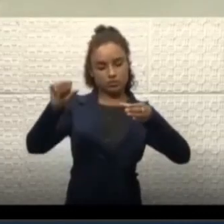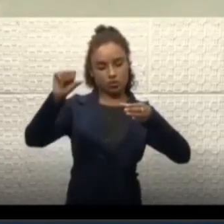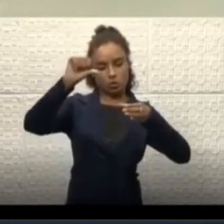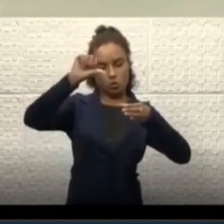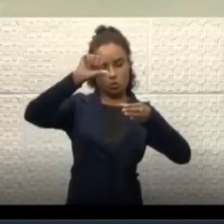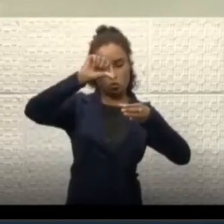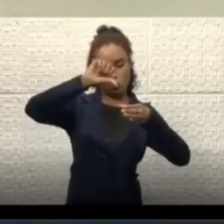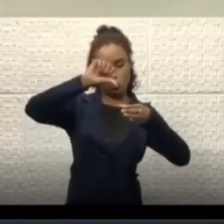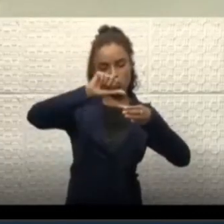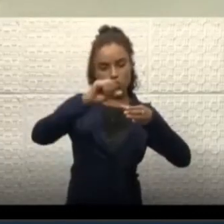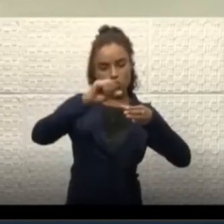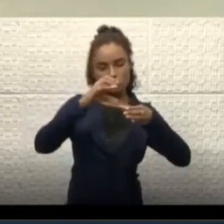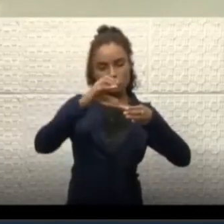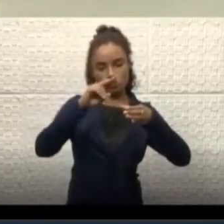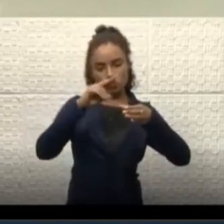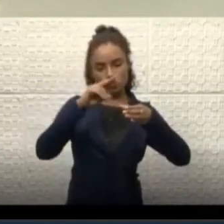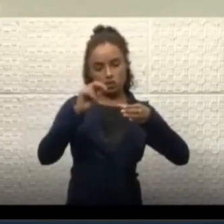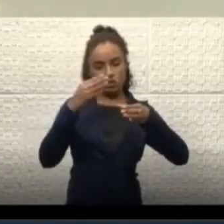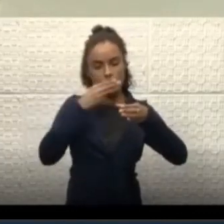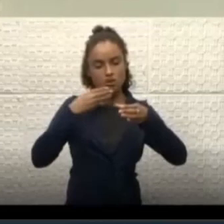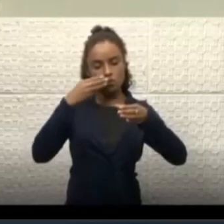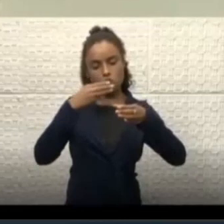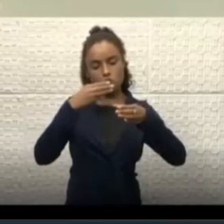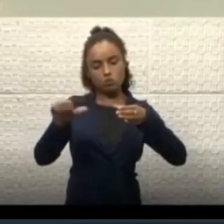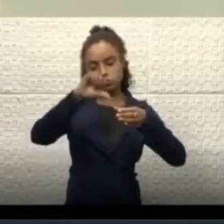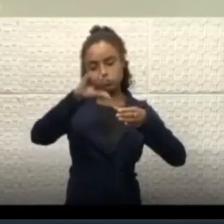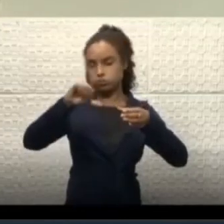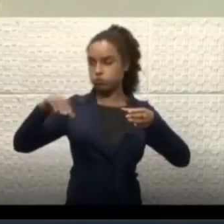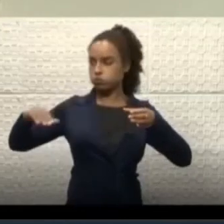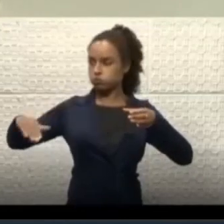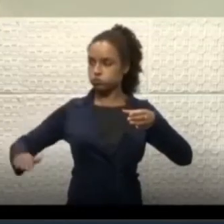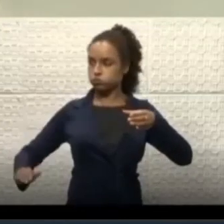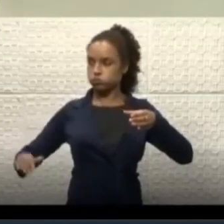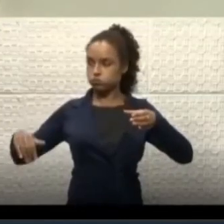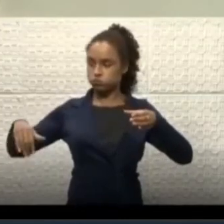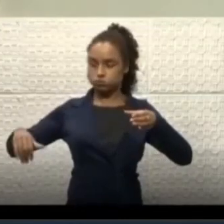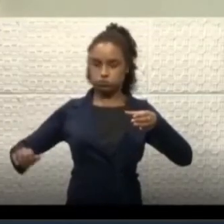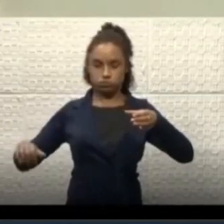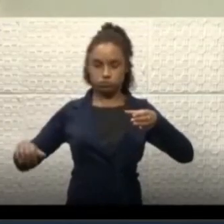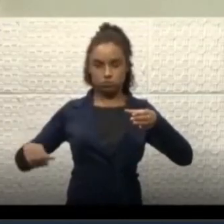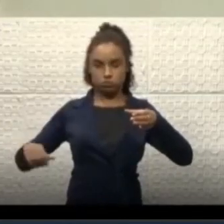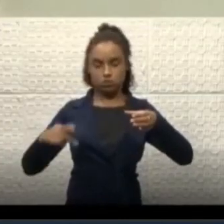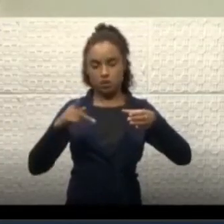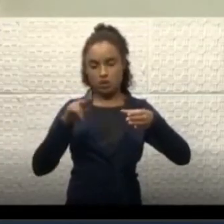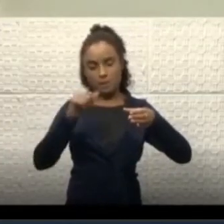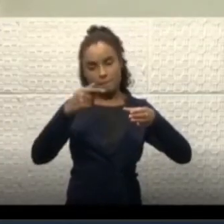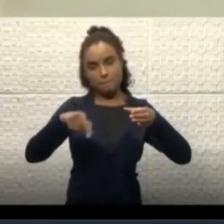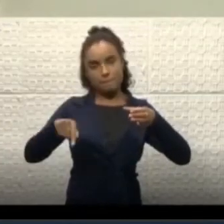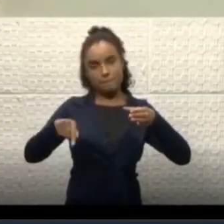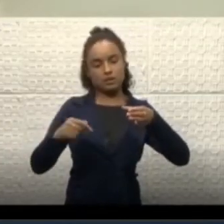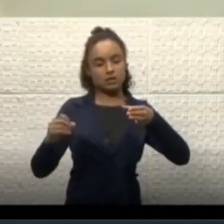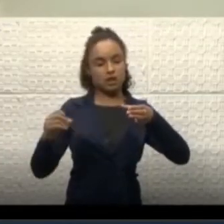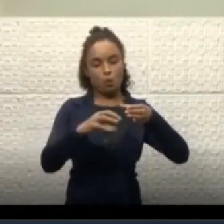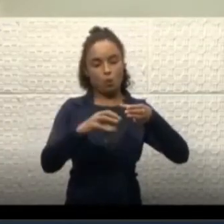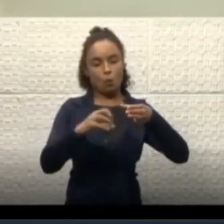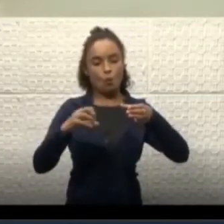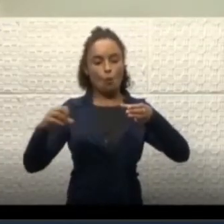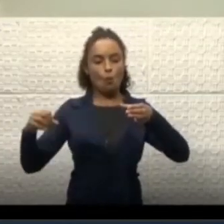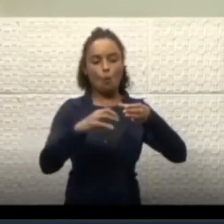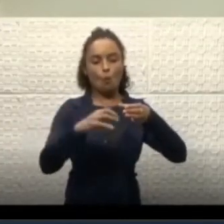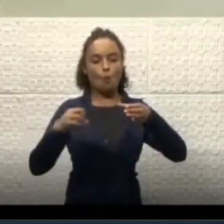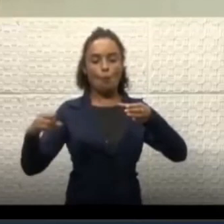fervida. Estou ligando a bomba de vácuo. Algumas bombas de vácuo nós temos que acertar a pressão do vácuo, ou seja, depois que a gente